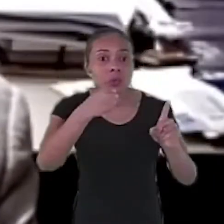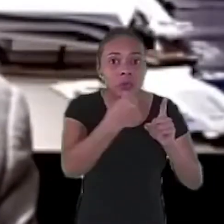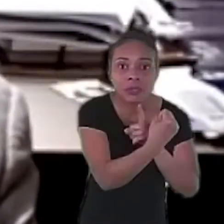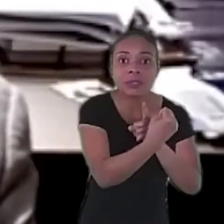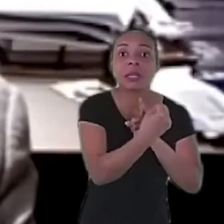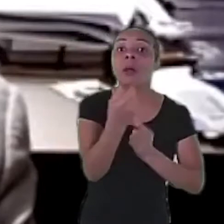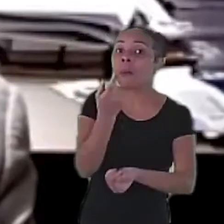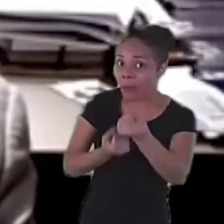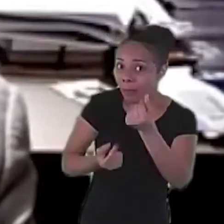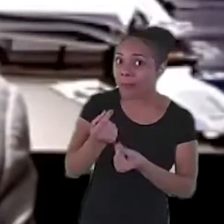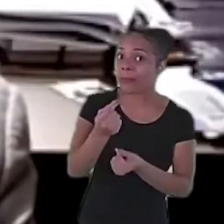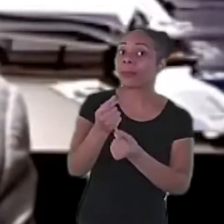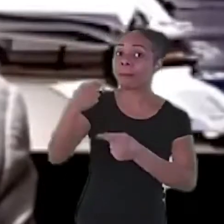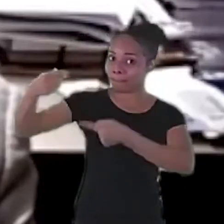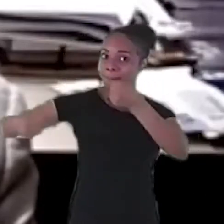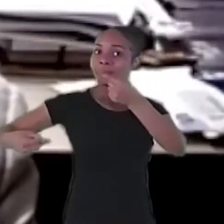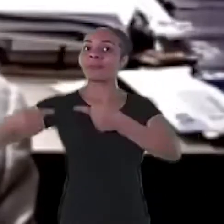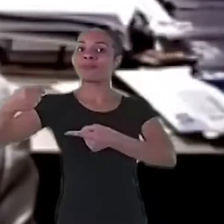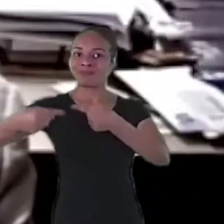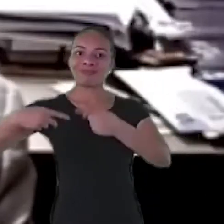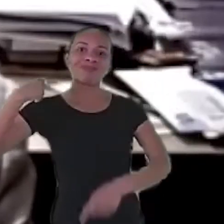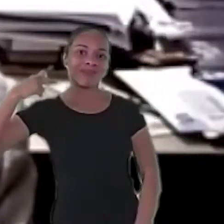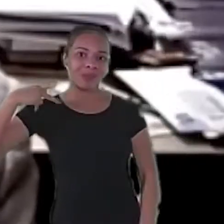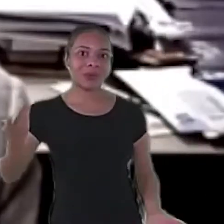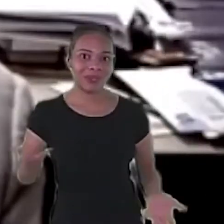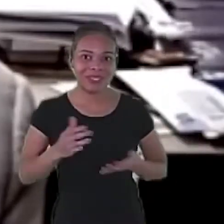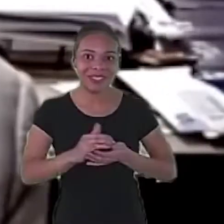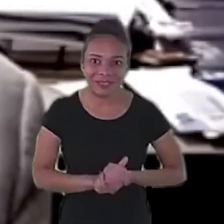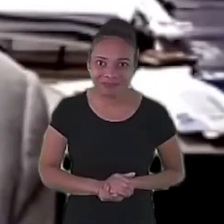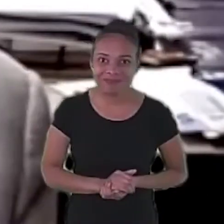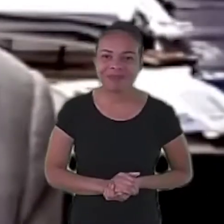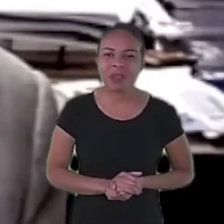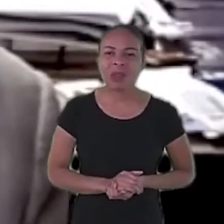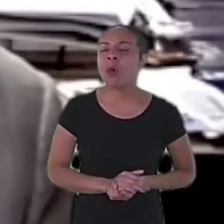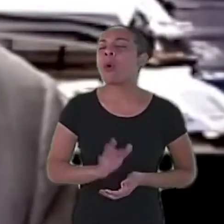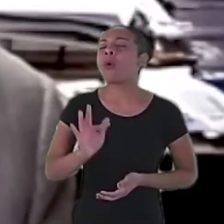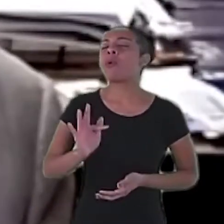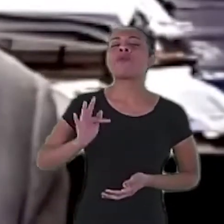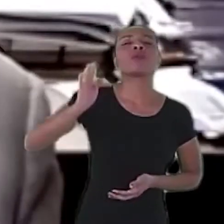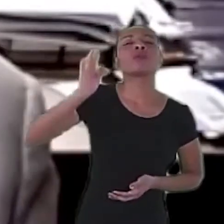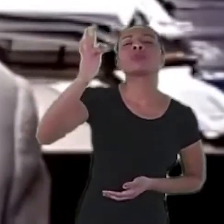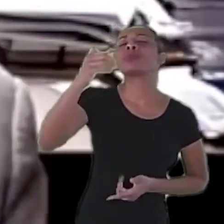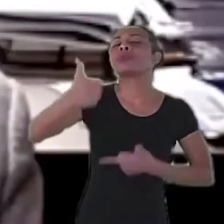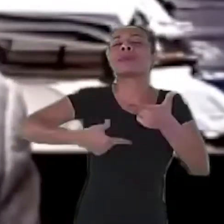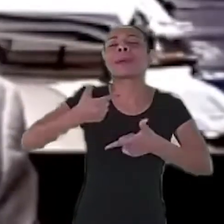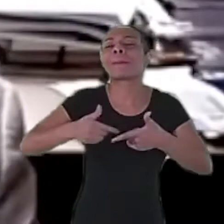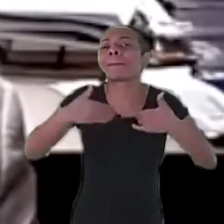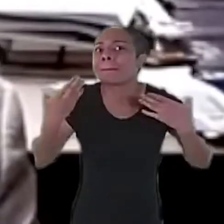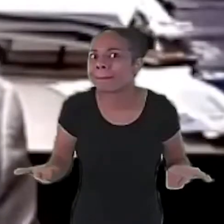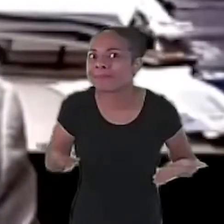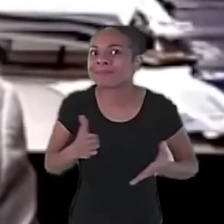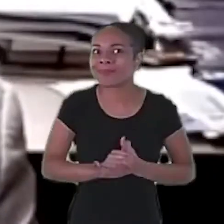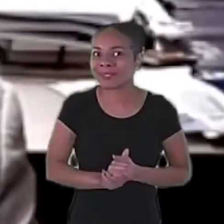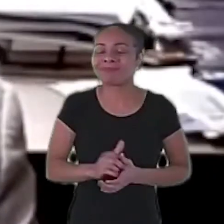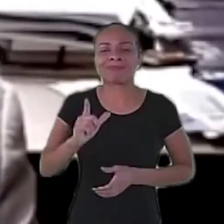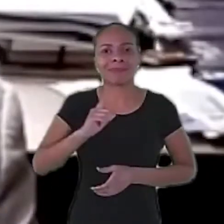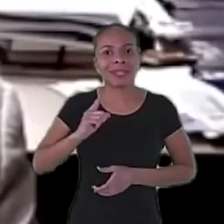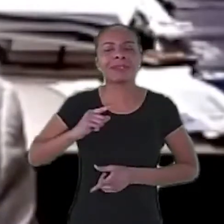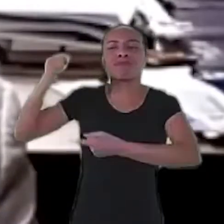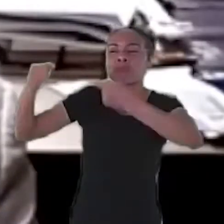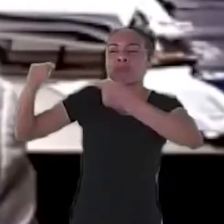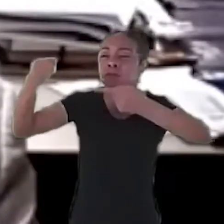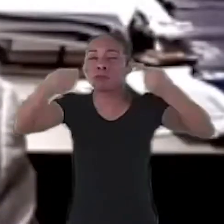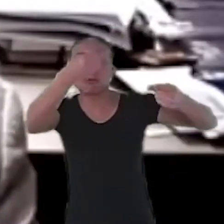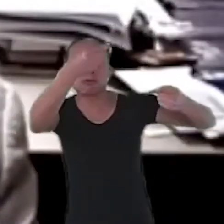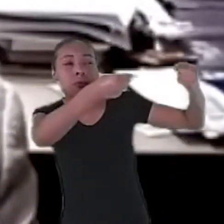político. Qual o futuro do emprego? Existe hoje uma ampla literatura, principalmente na Europa e nos Estados Unidos,